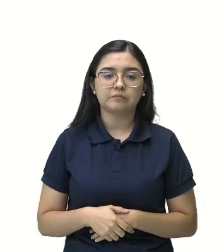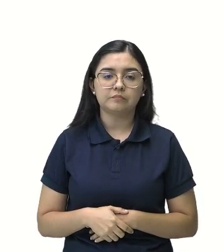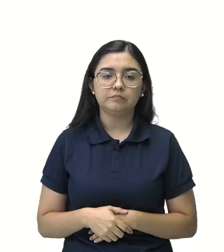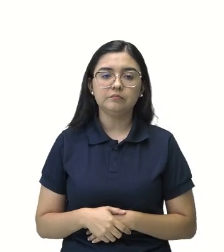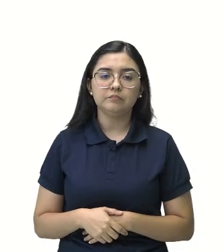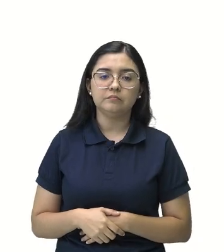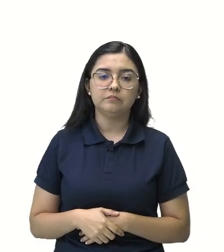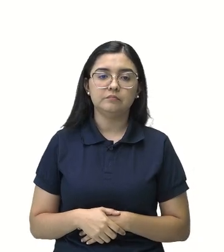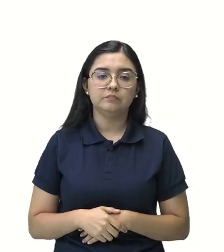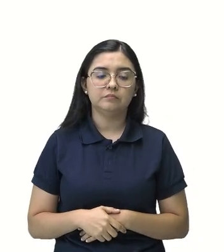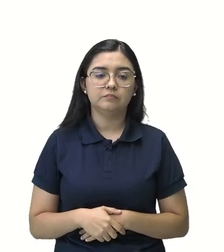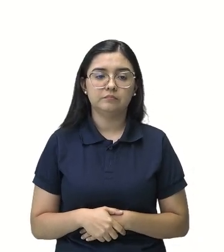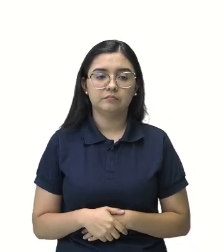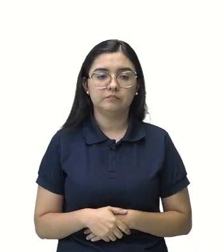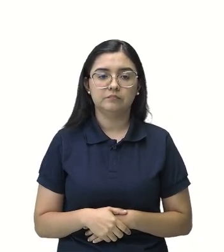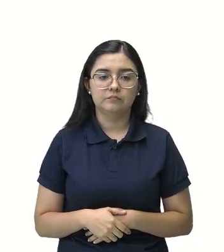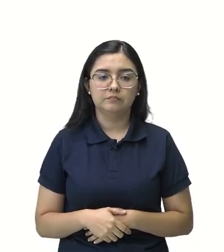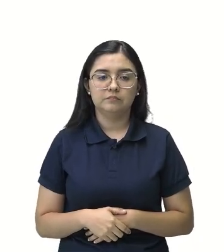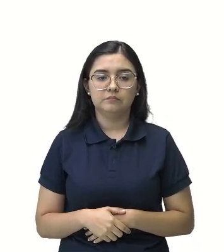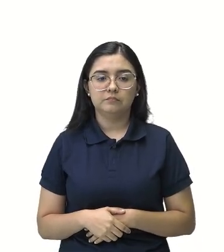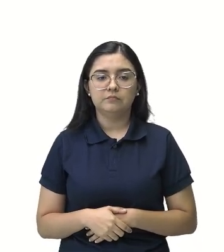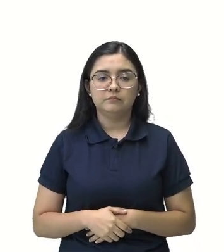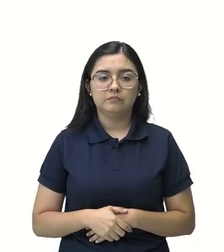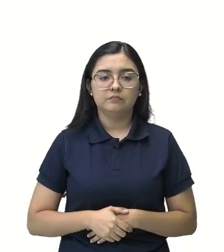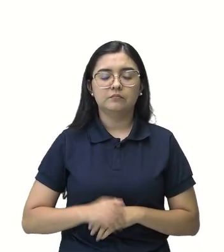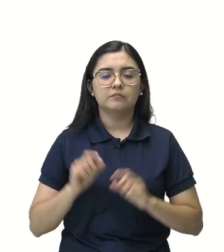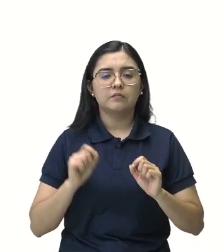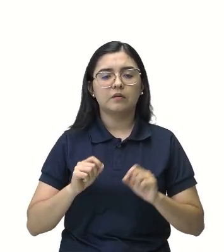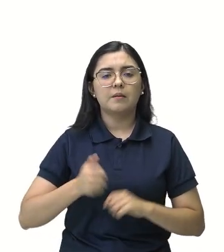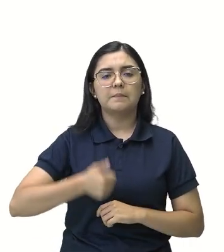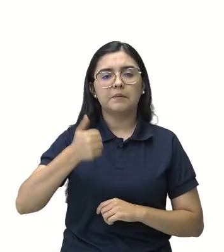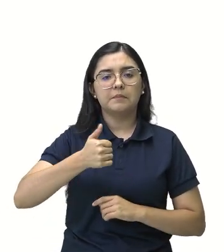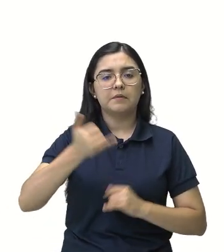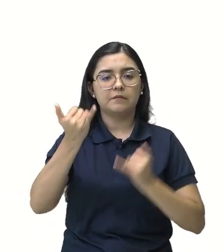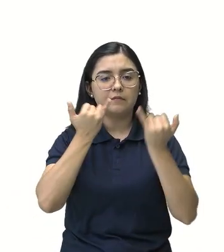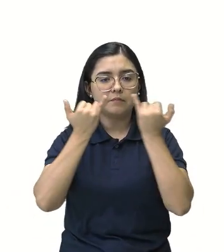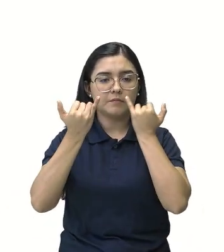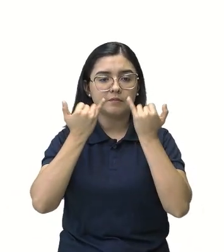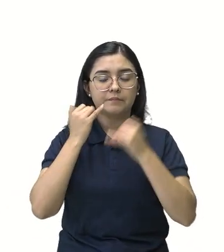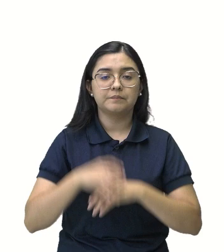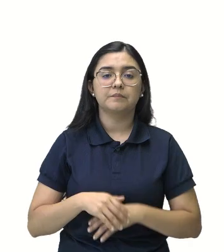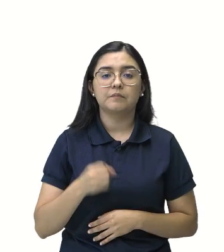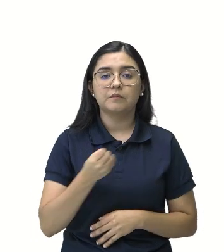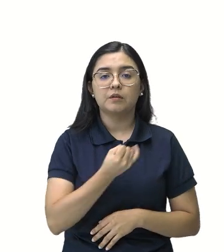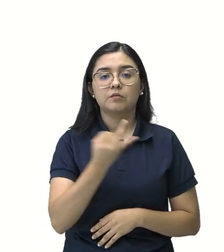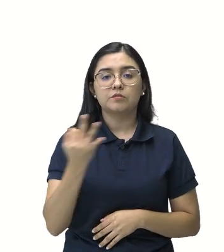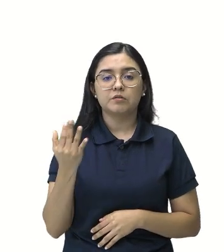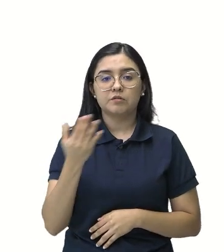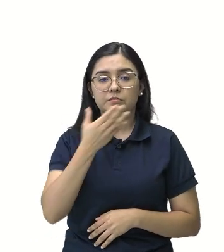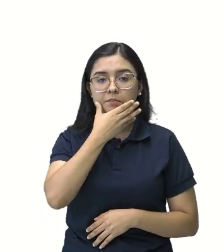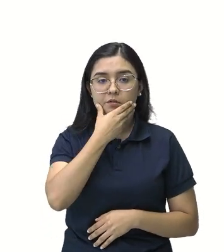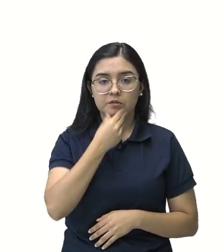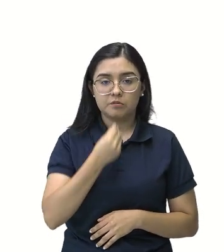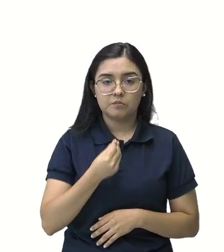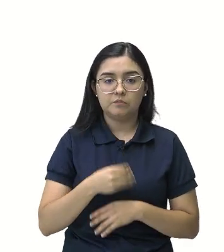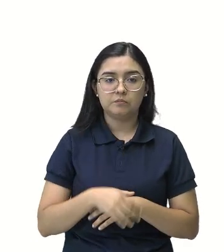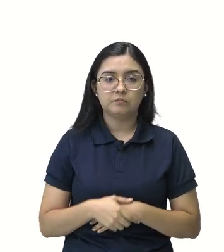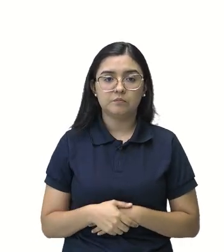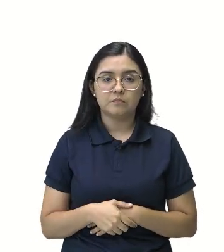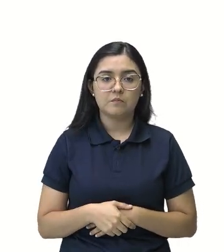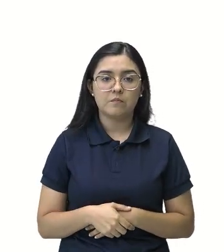Ok. Nesta ordem, quem é a minha primeira informação? Número de meninos.